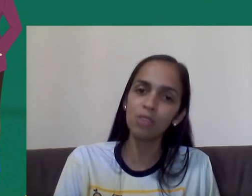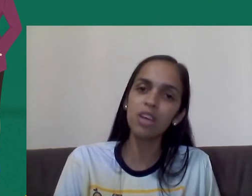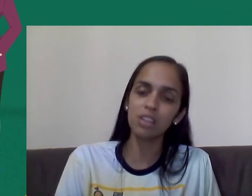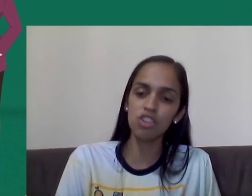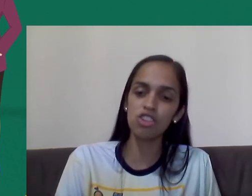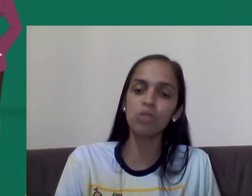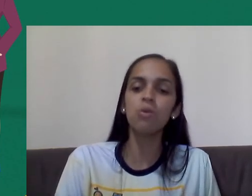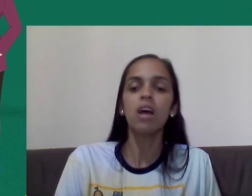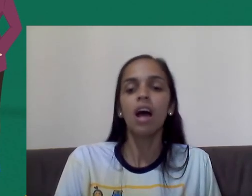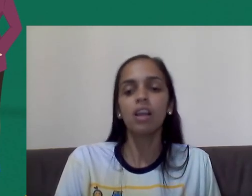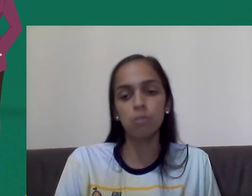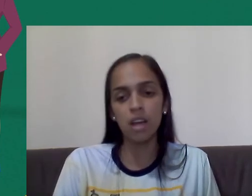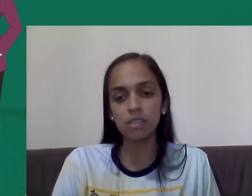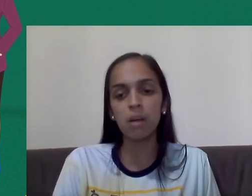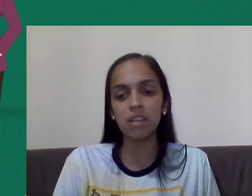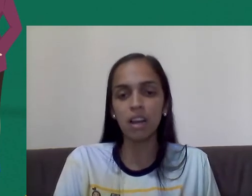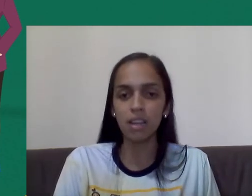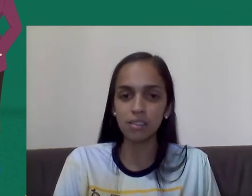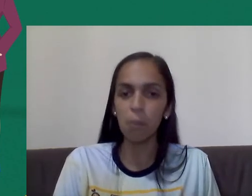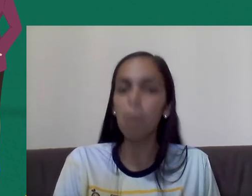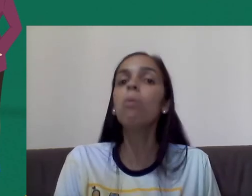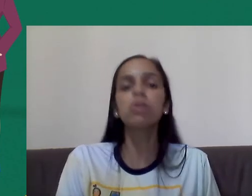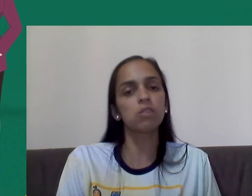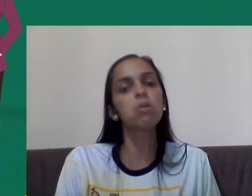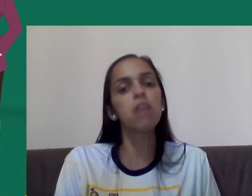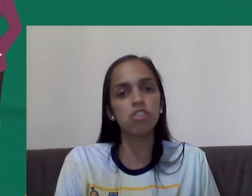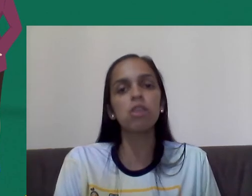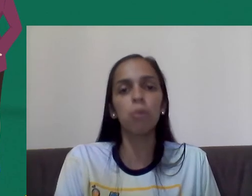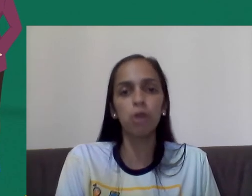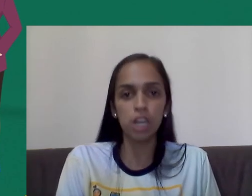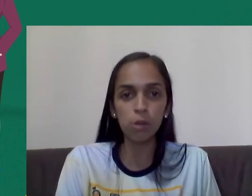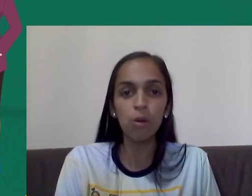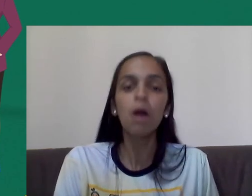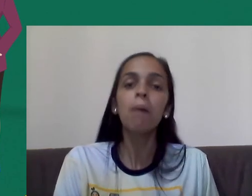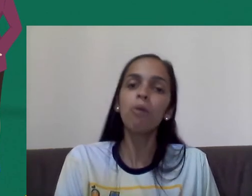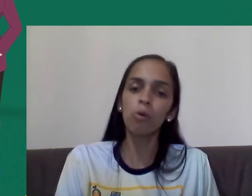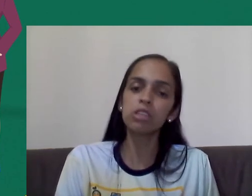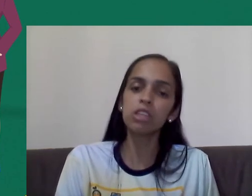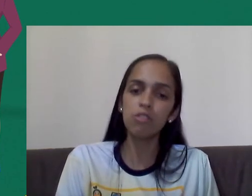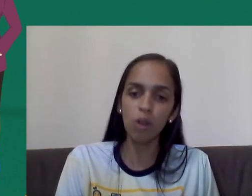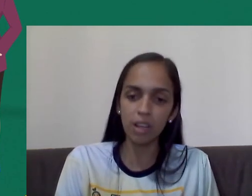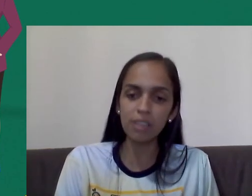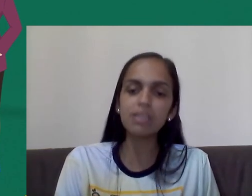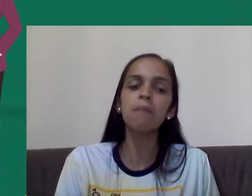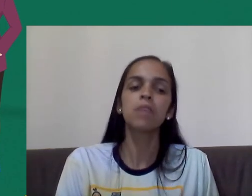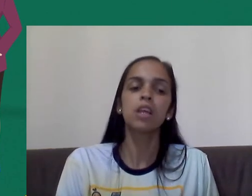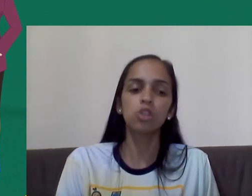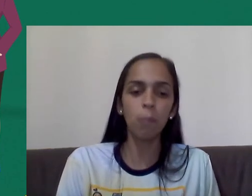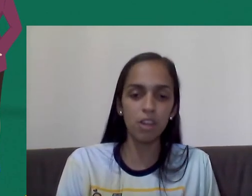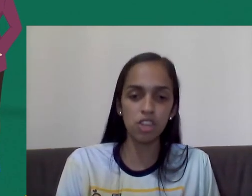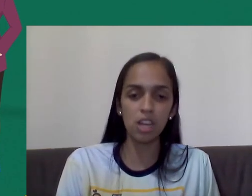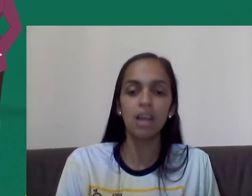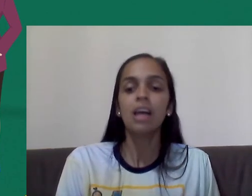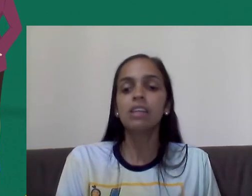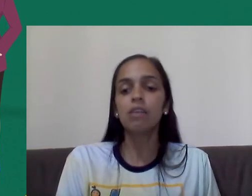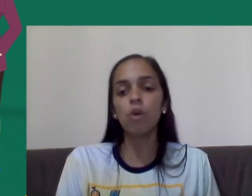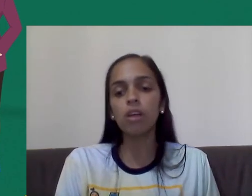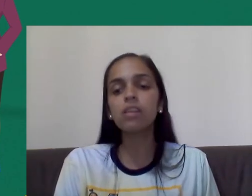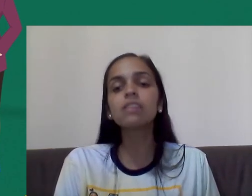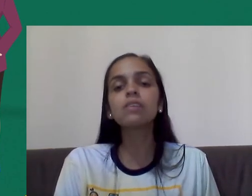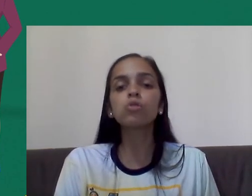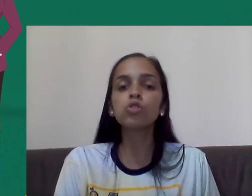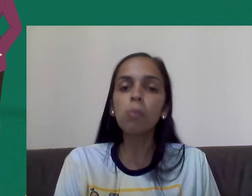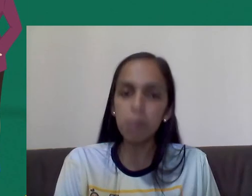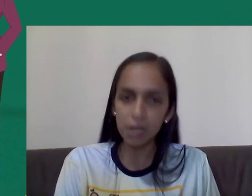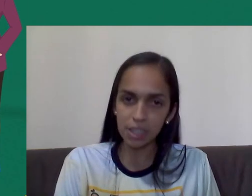assolado e atingido as mulheres brasileiras. Muitas mulheres têm morrido por conta da violência doméstica, da violência que